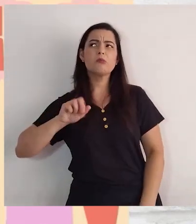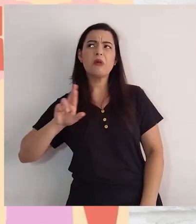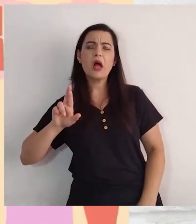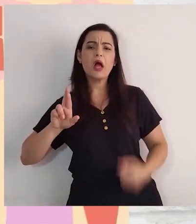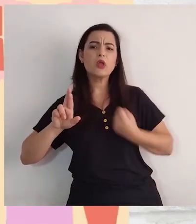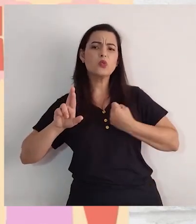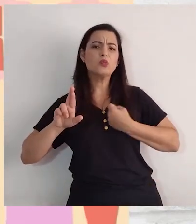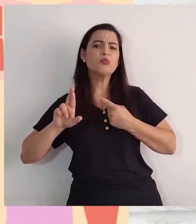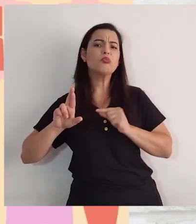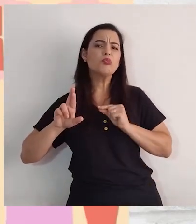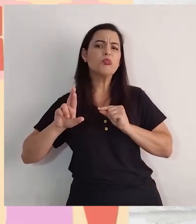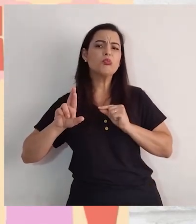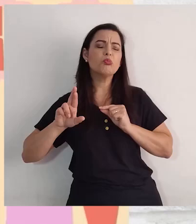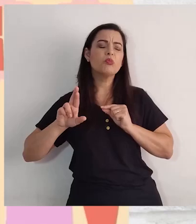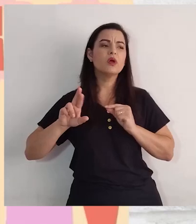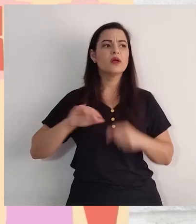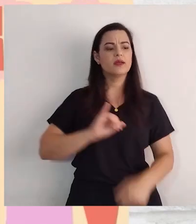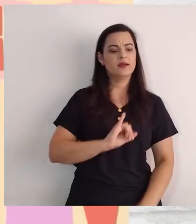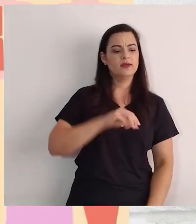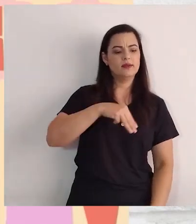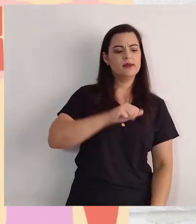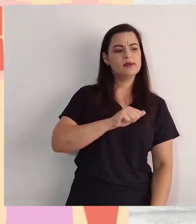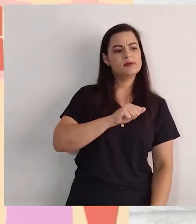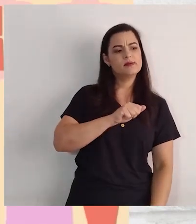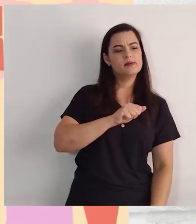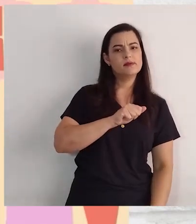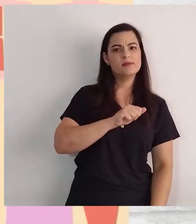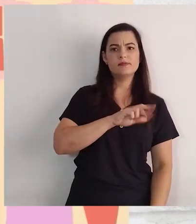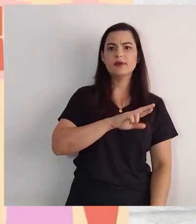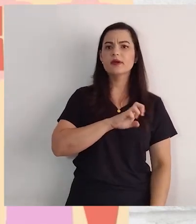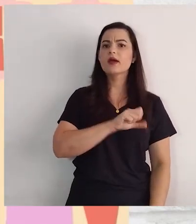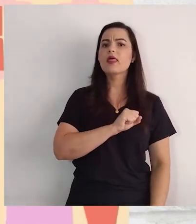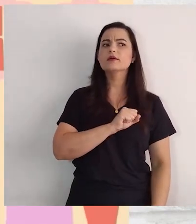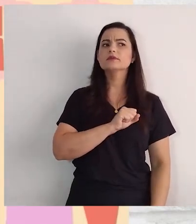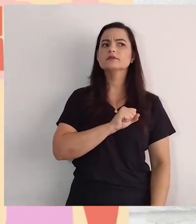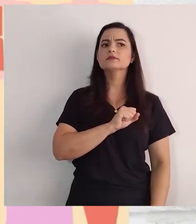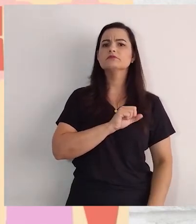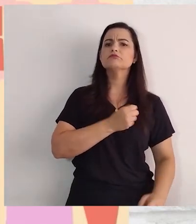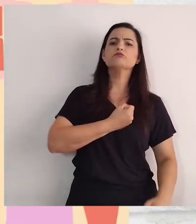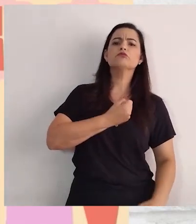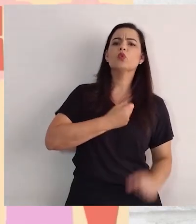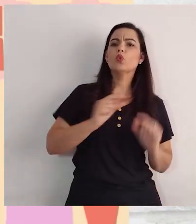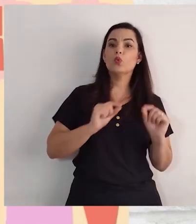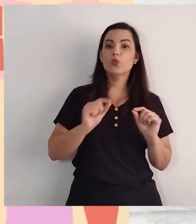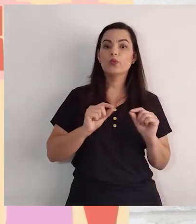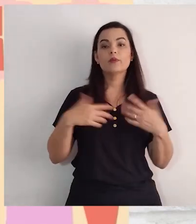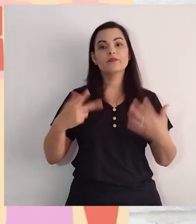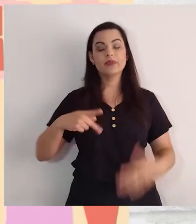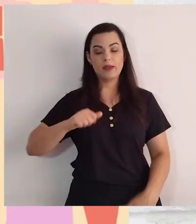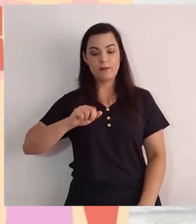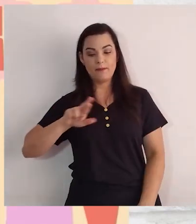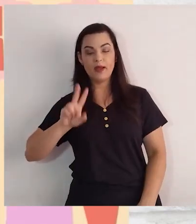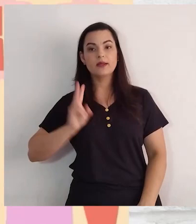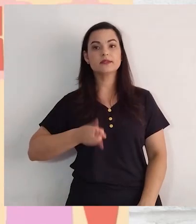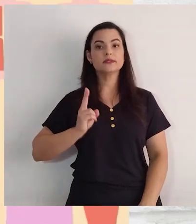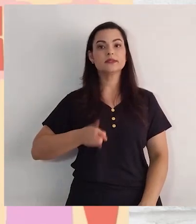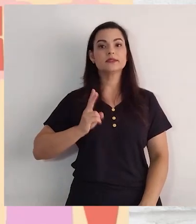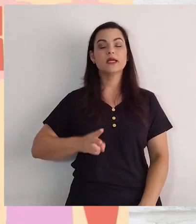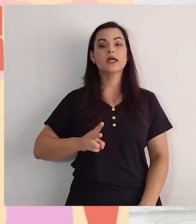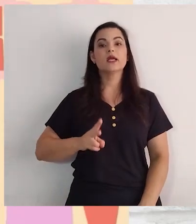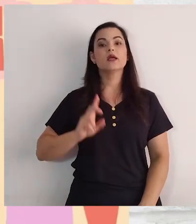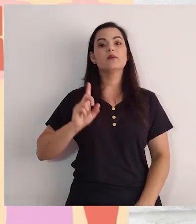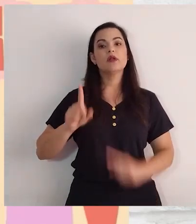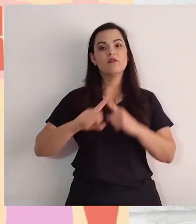Os números pares são múltiplos de 2. Eles sempre vão terminar com 0, 2,